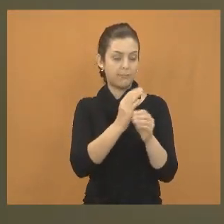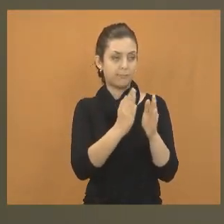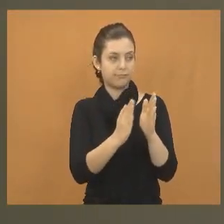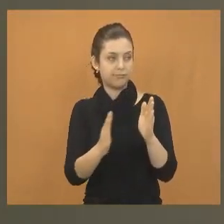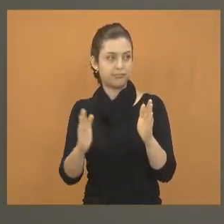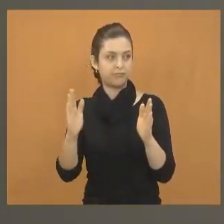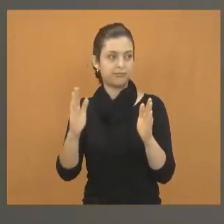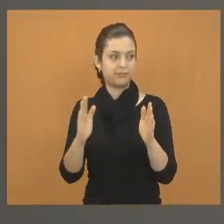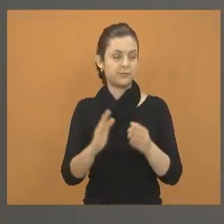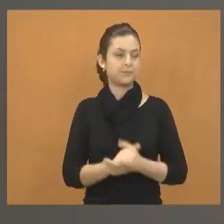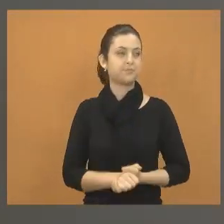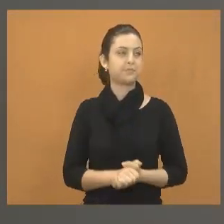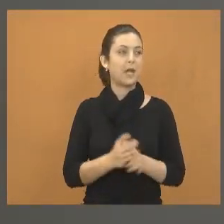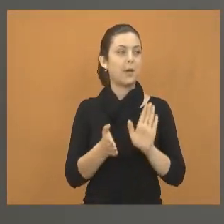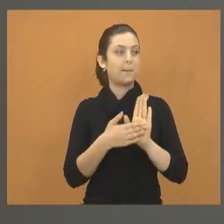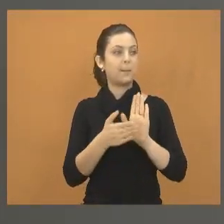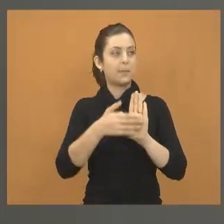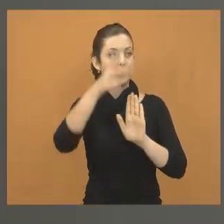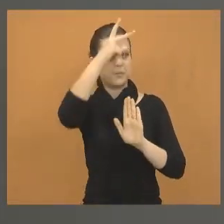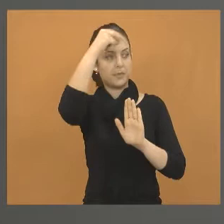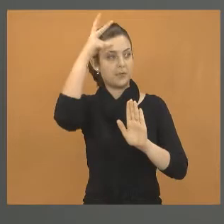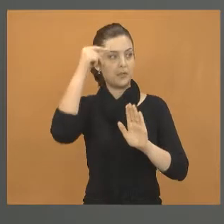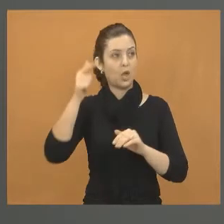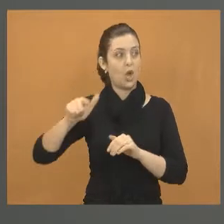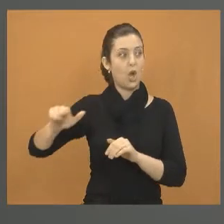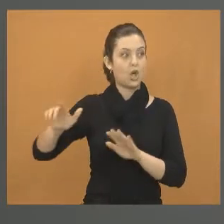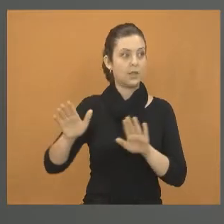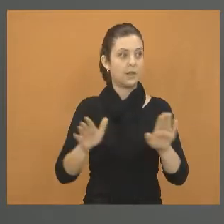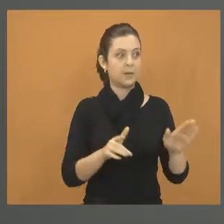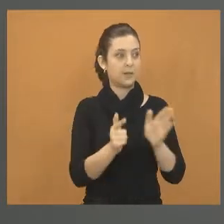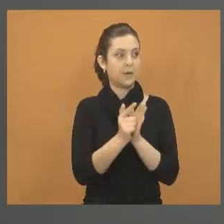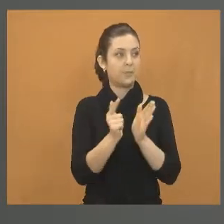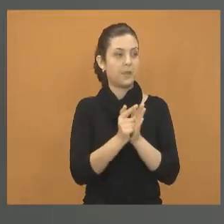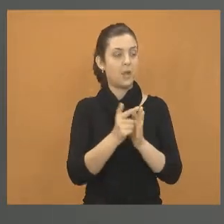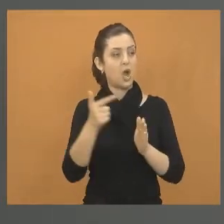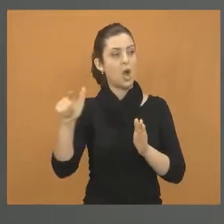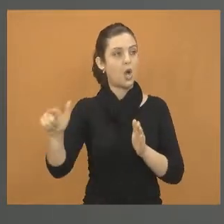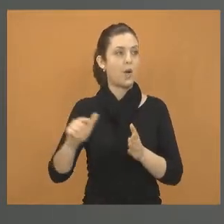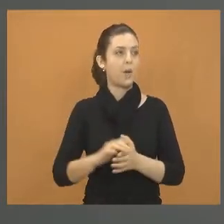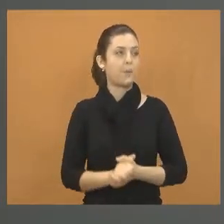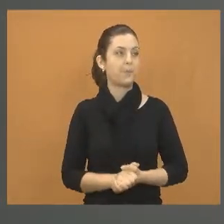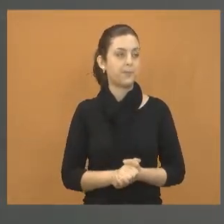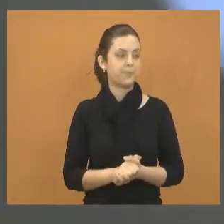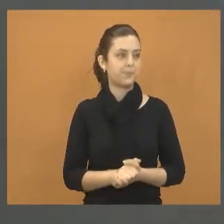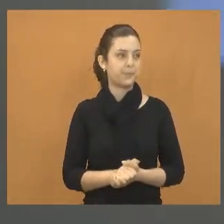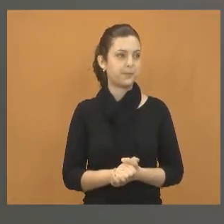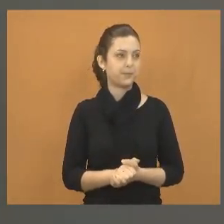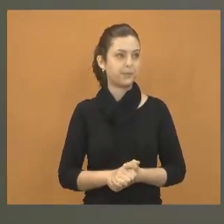tá? Então, essa é a proposta da prefeitura. Eu vou mostrar uma outra folha aqui, ó. Aqui, ó.